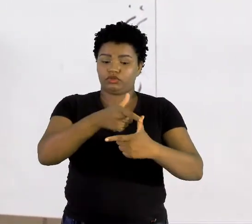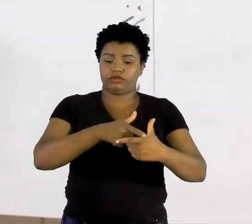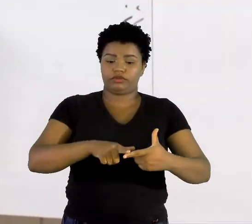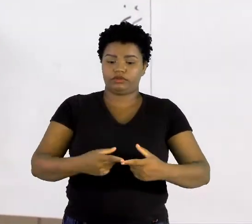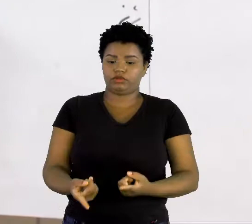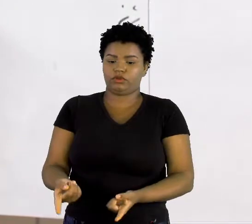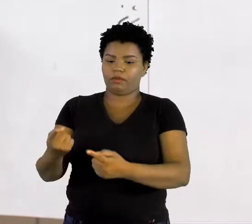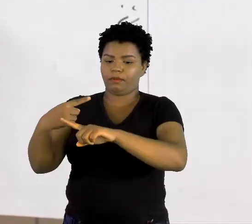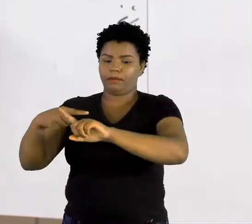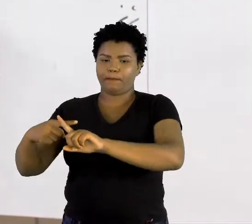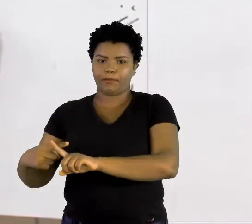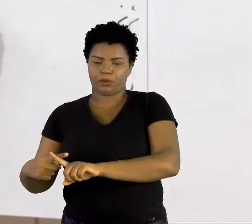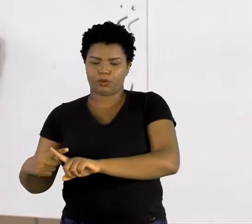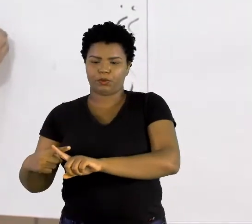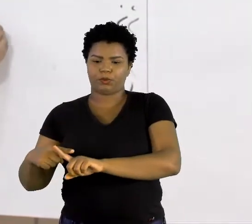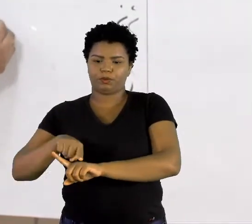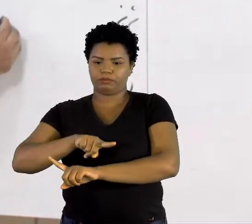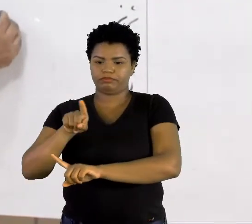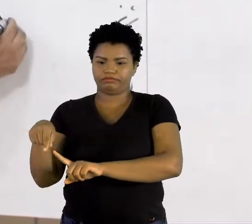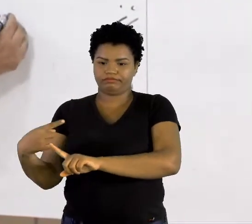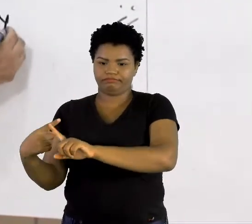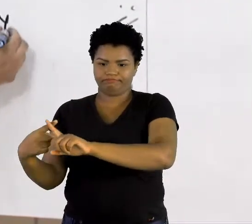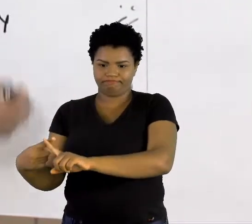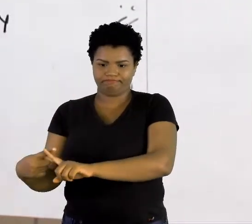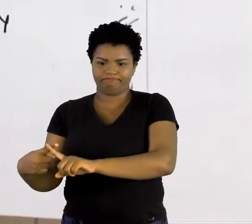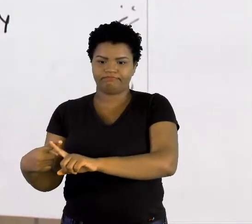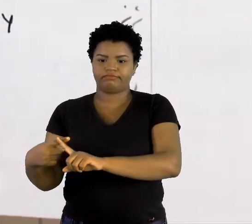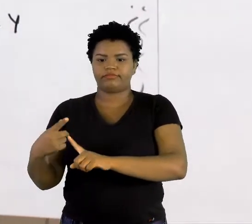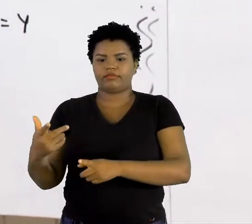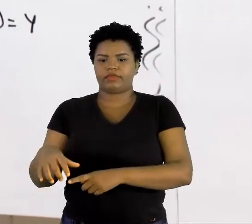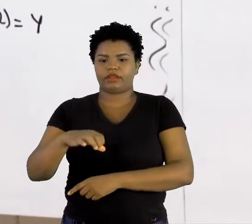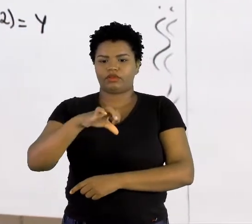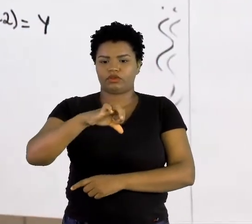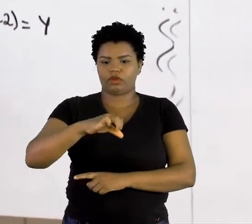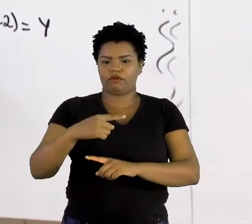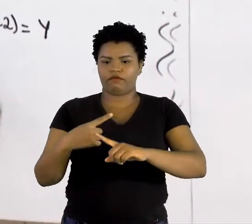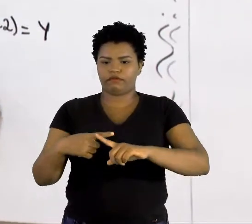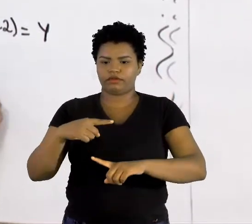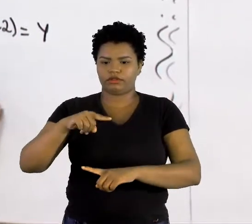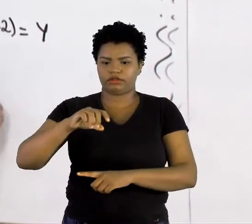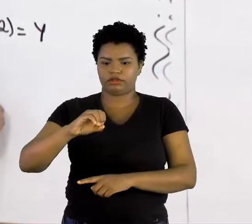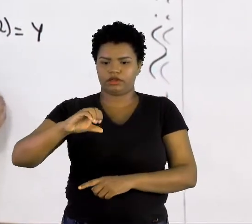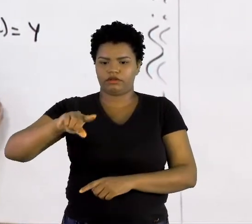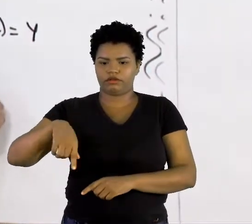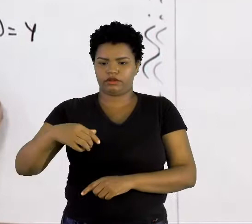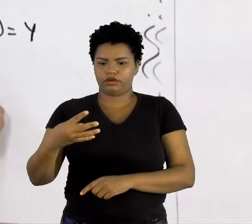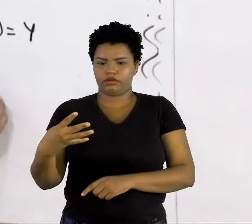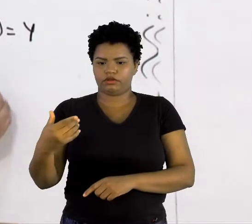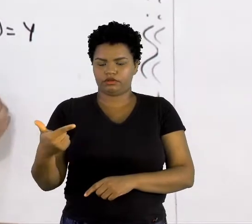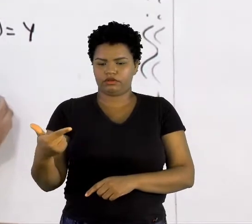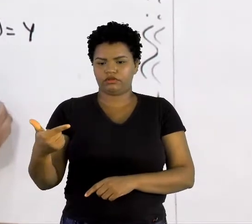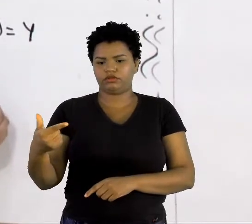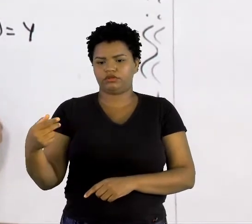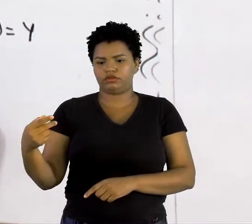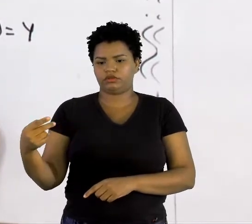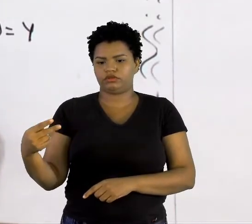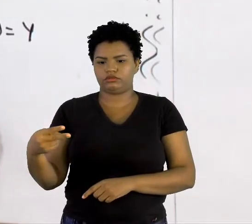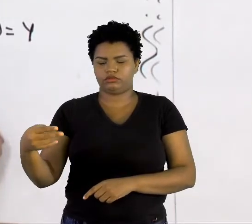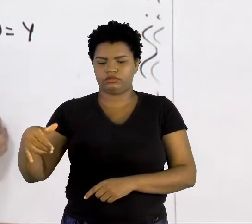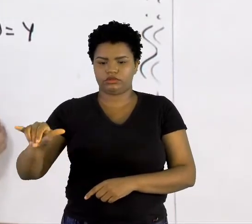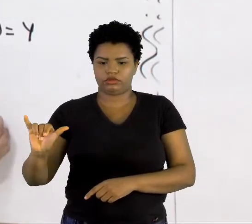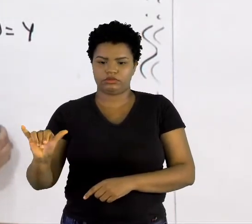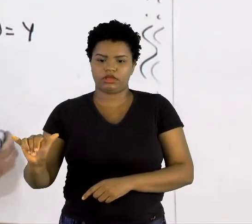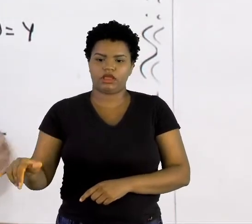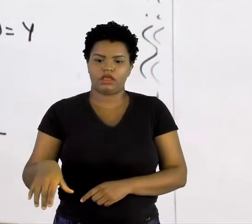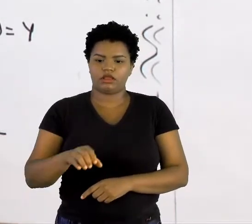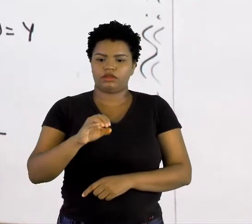9 que multiplica 42 centésimos. Esse é o valor a ser calculado. Então, 42 centésimos vezes 9,